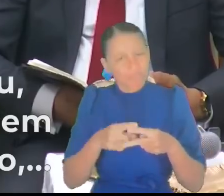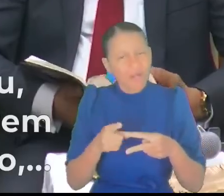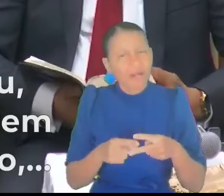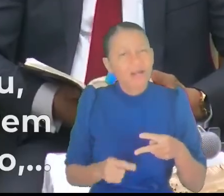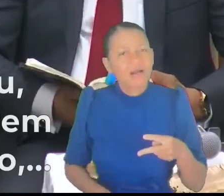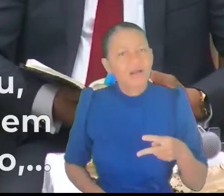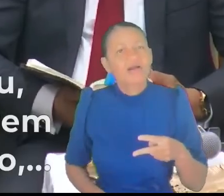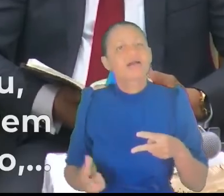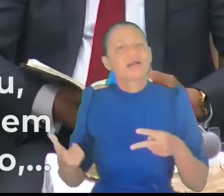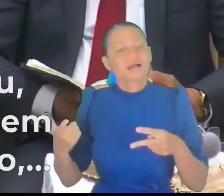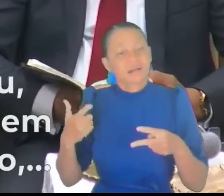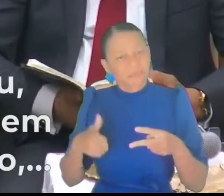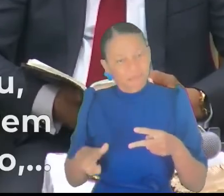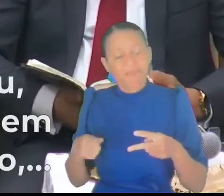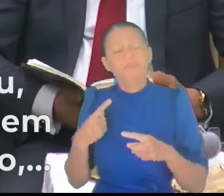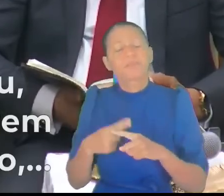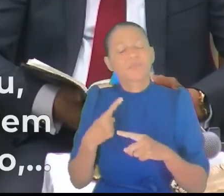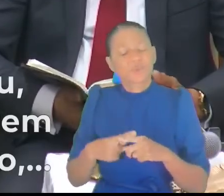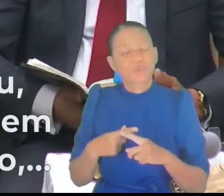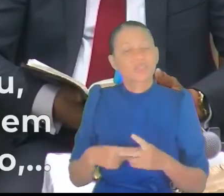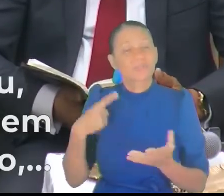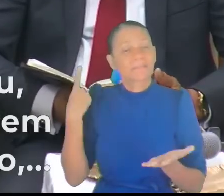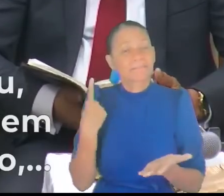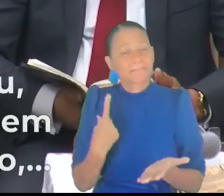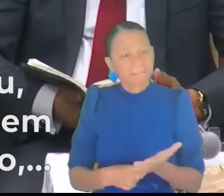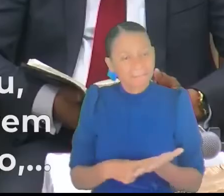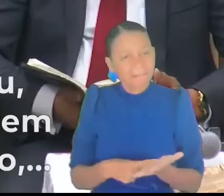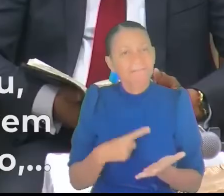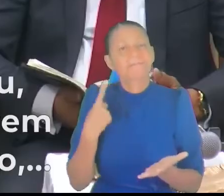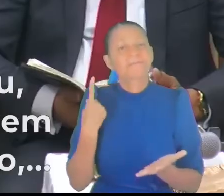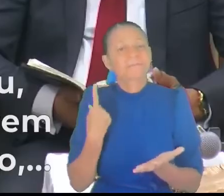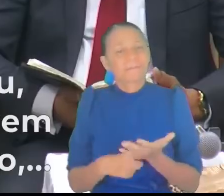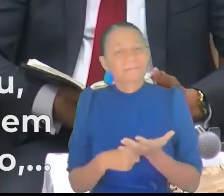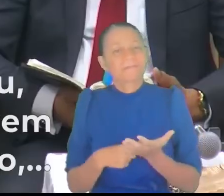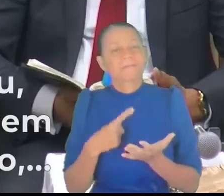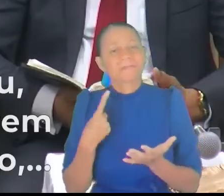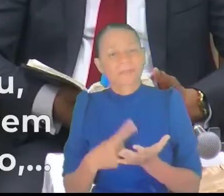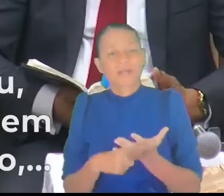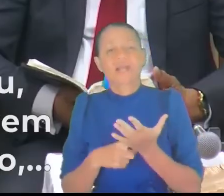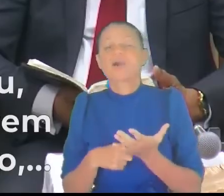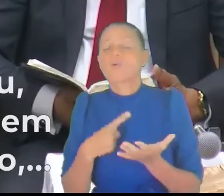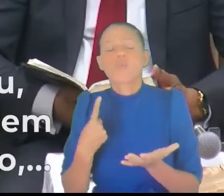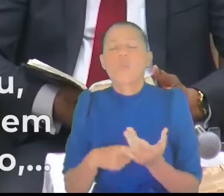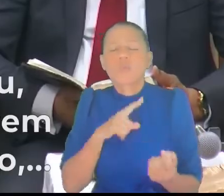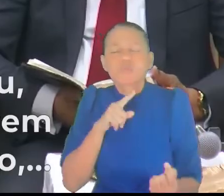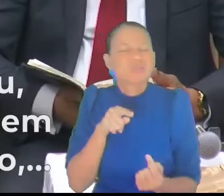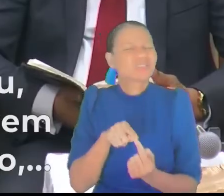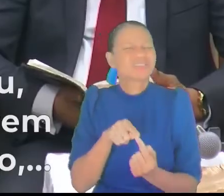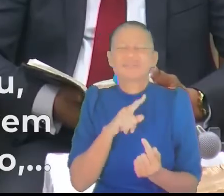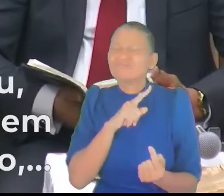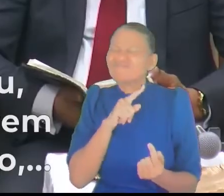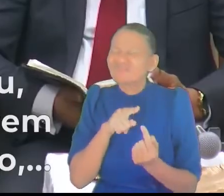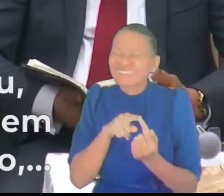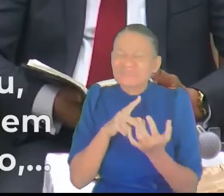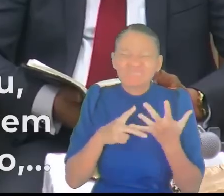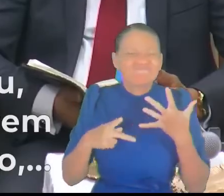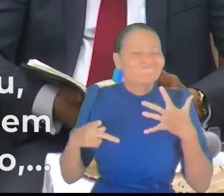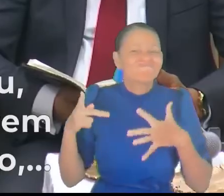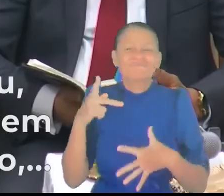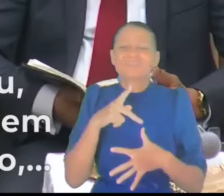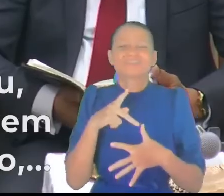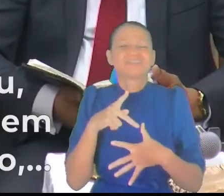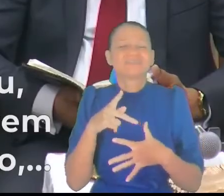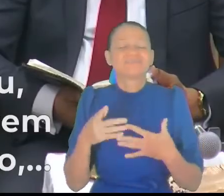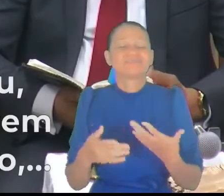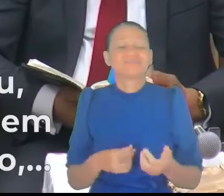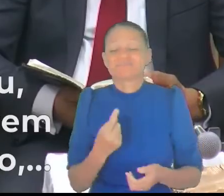Lê de novo. Para que foi que Deus nos predestinou? Para que foi que Deus nos chamou? Qual foi o objetivo prioritário? Qual foi? 1,